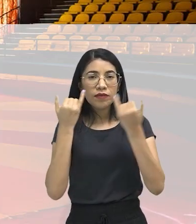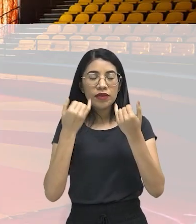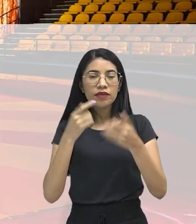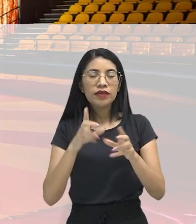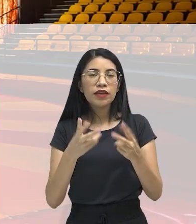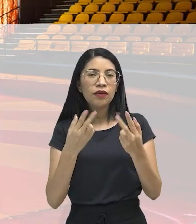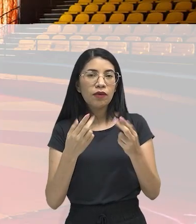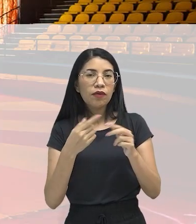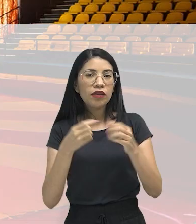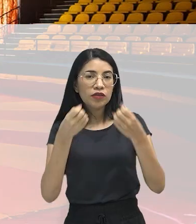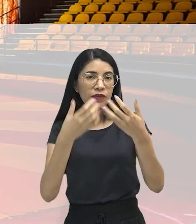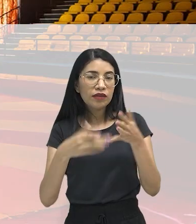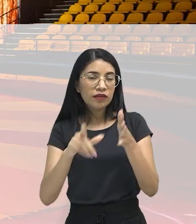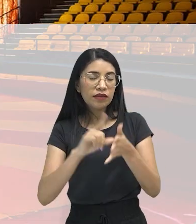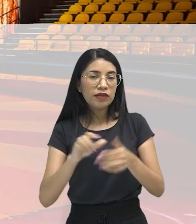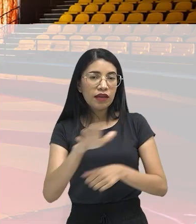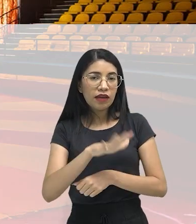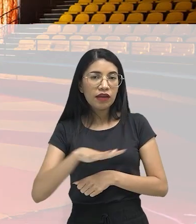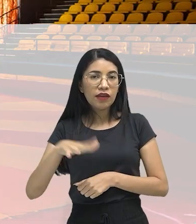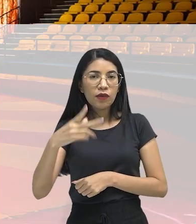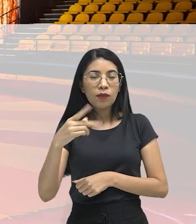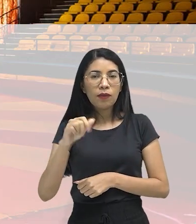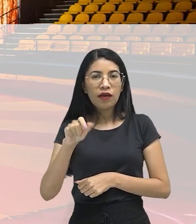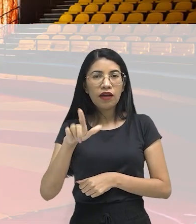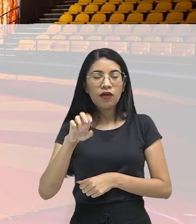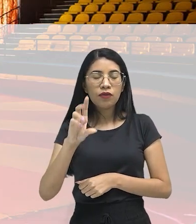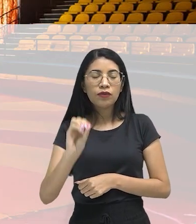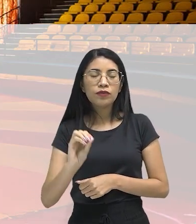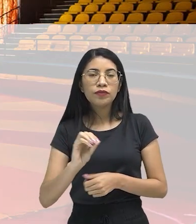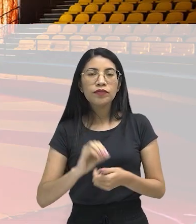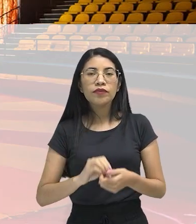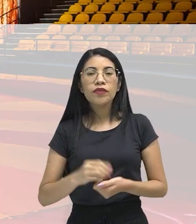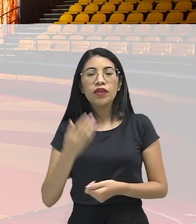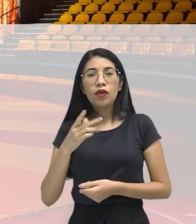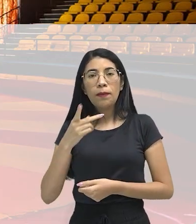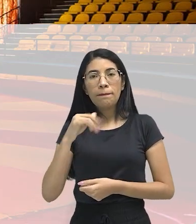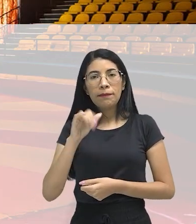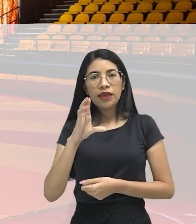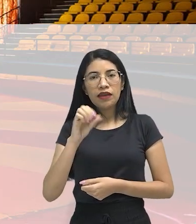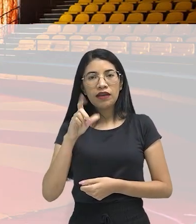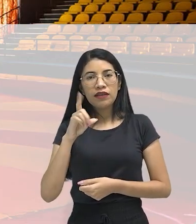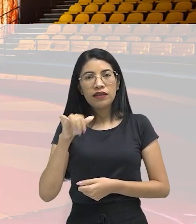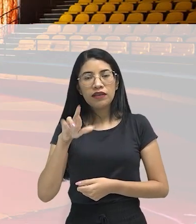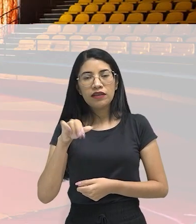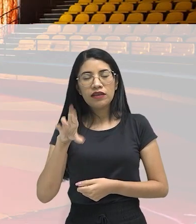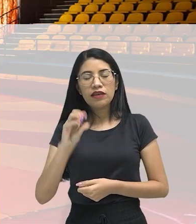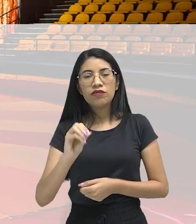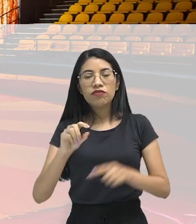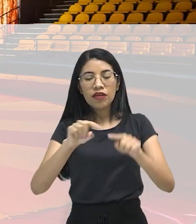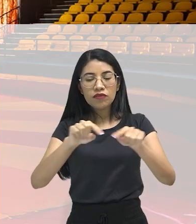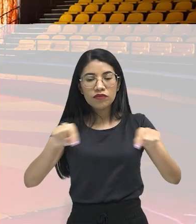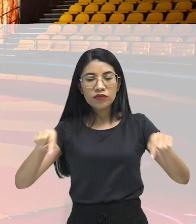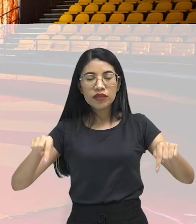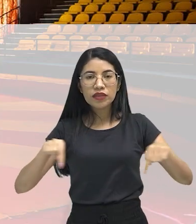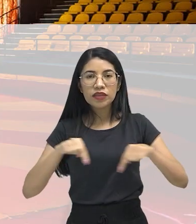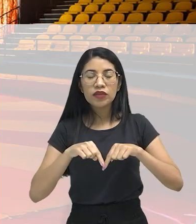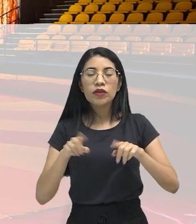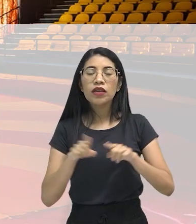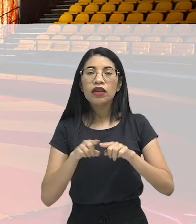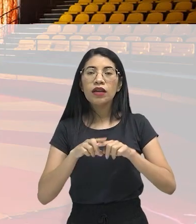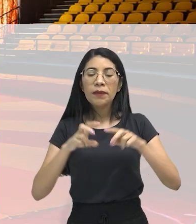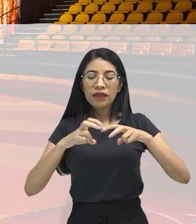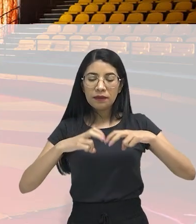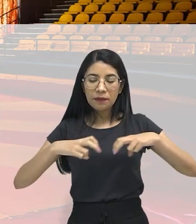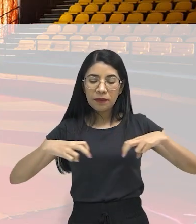Nós temos aí, ó, o palco, digamos assim, o picadeiro, esse é o nome, em formato circular. E ao redor